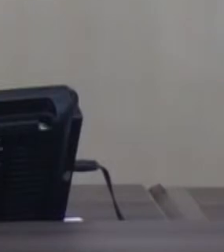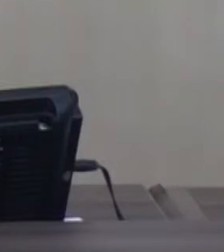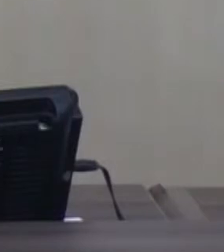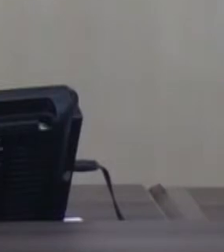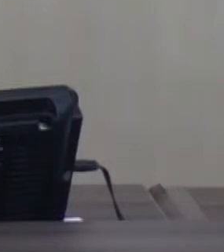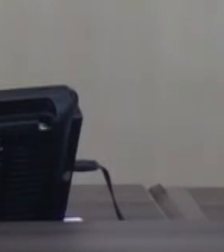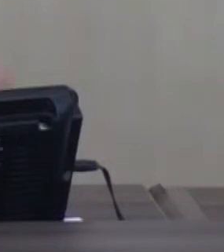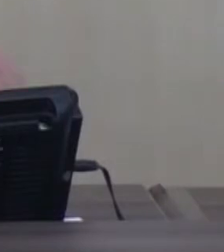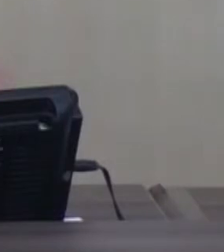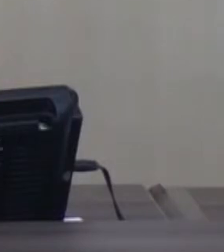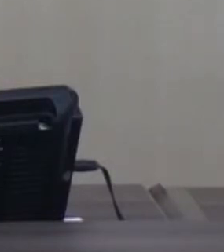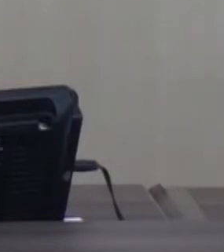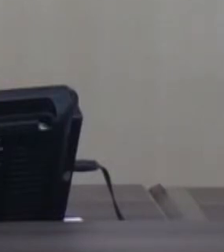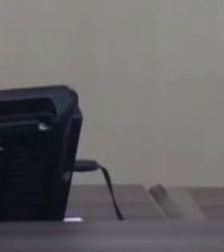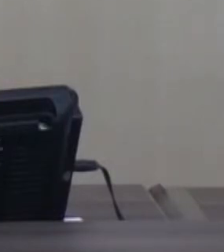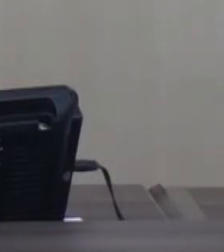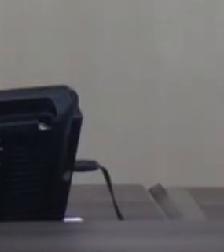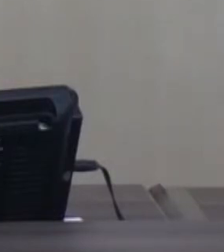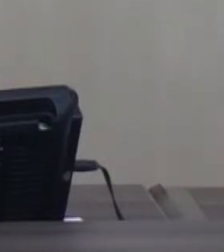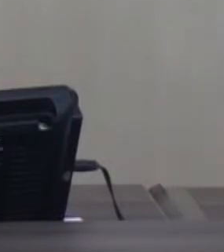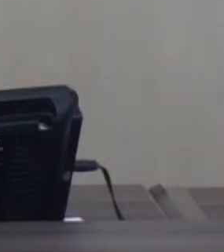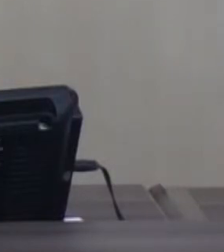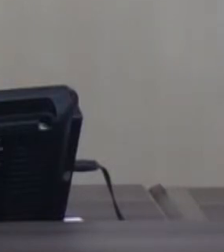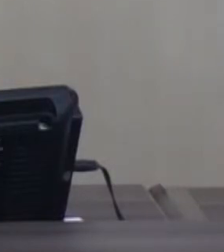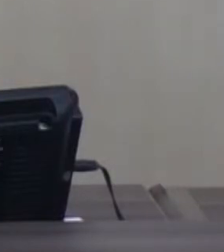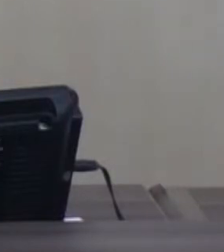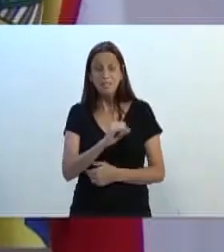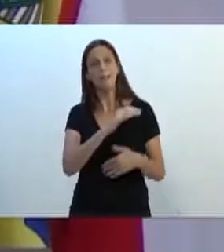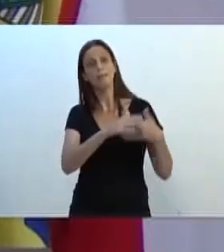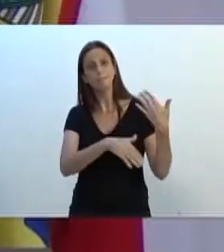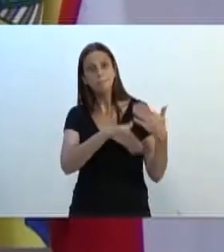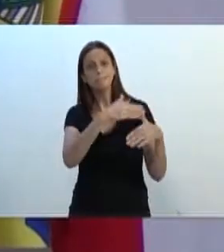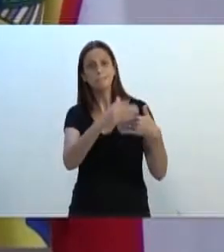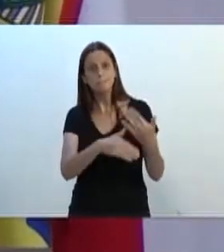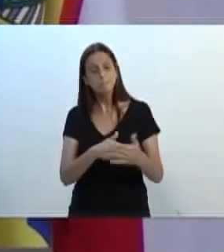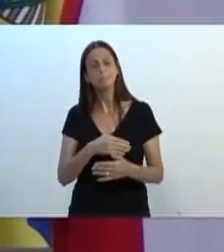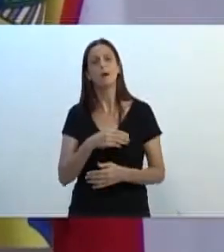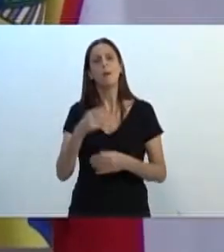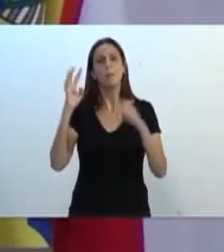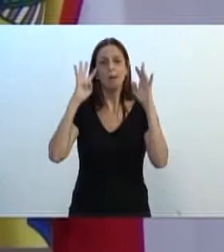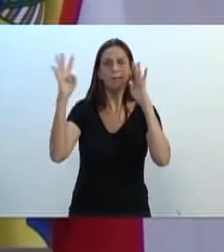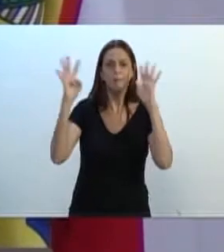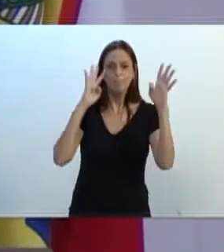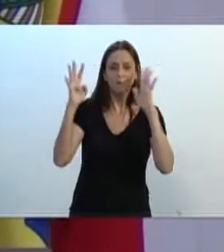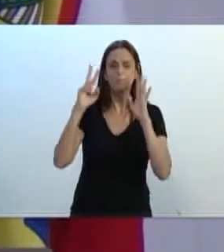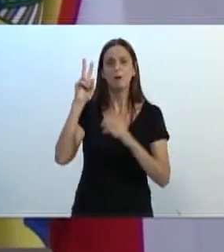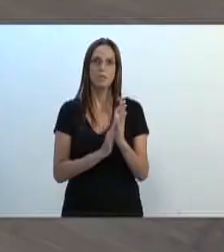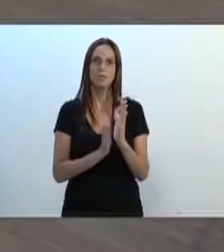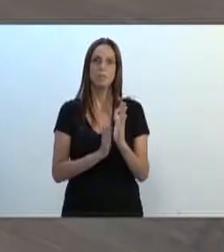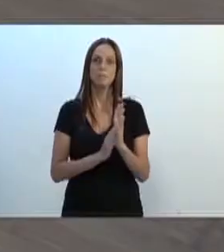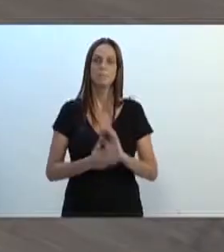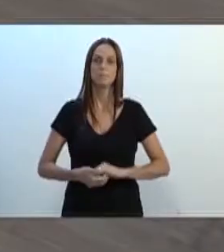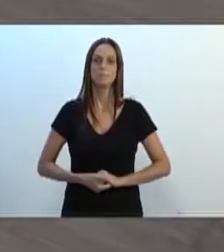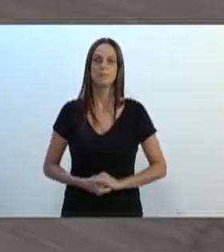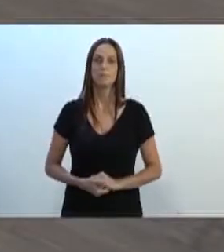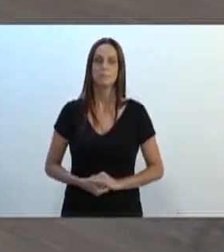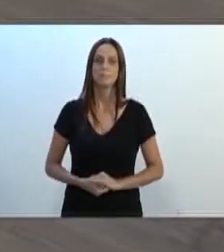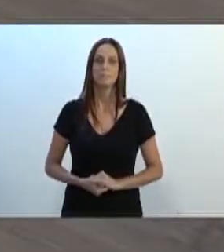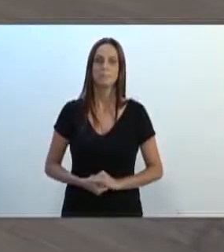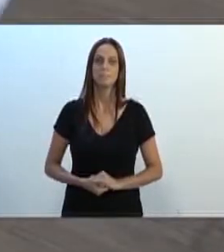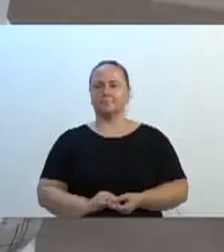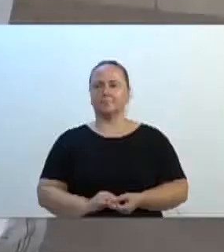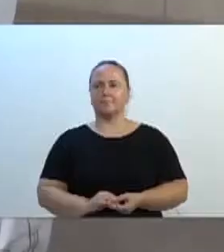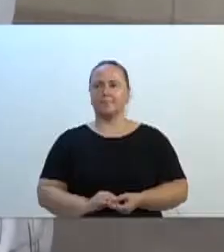demais parlamentares. Proponente do requerimento, Silvio Zimmermann aproveitou a ocasião para parabenizar